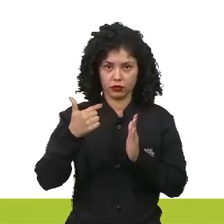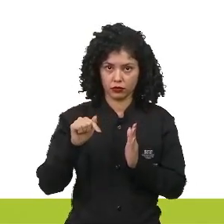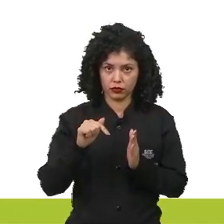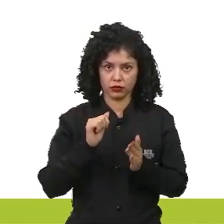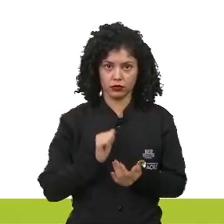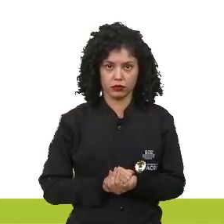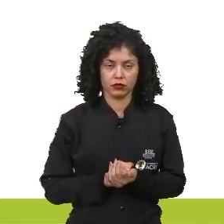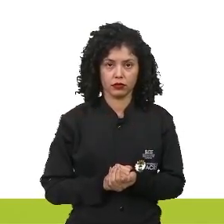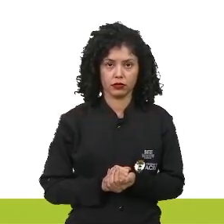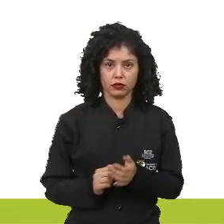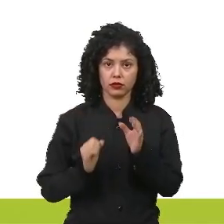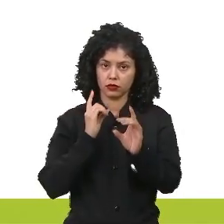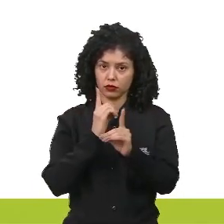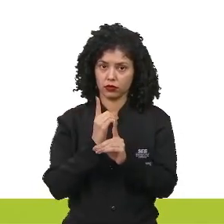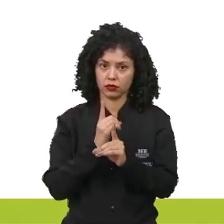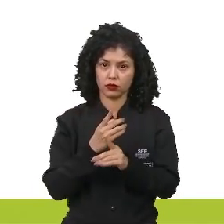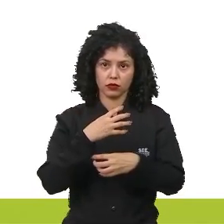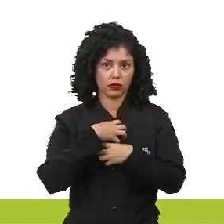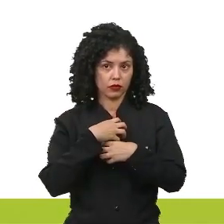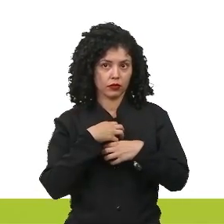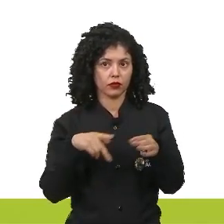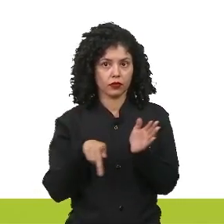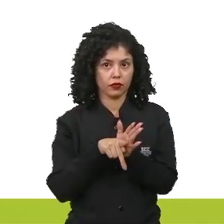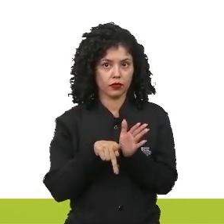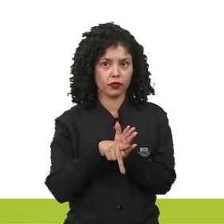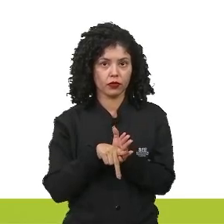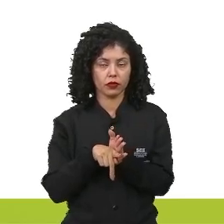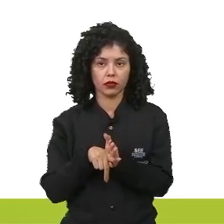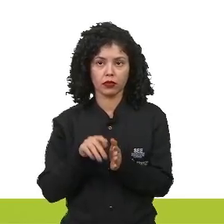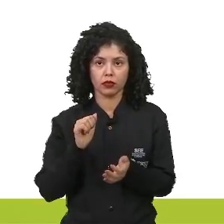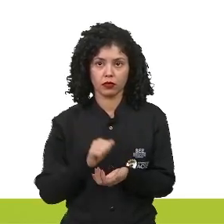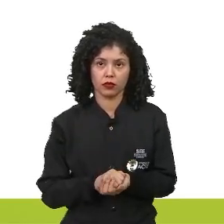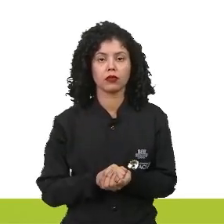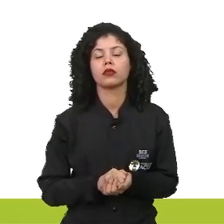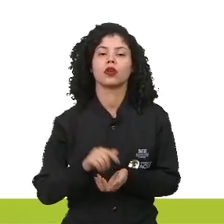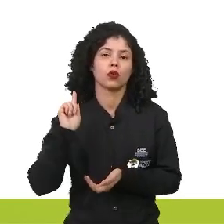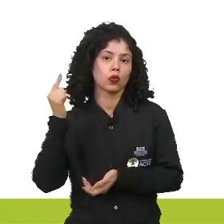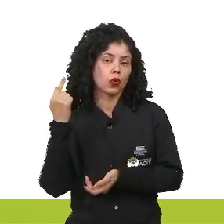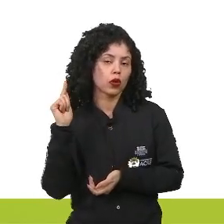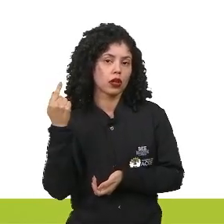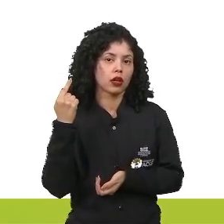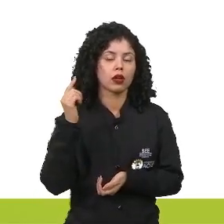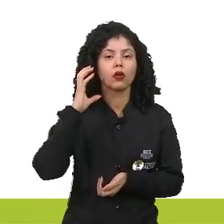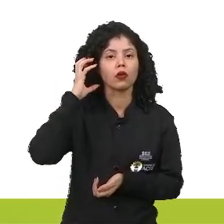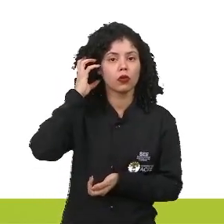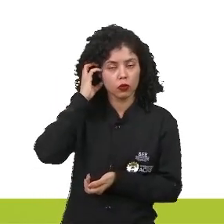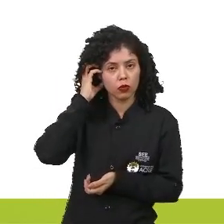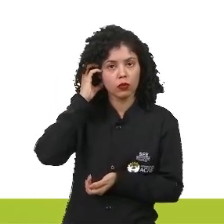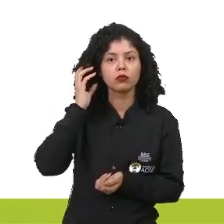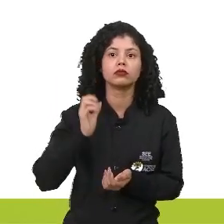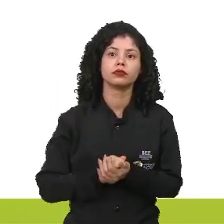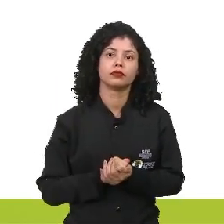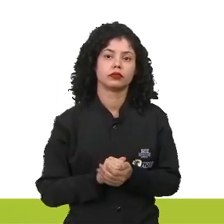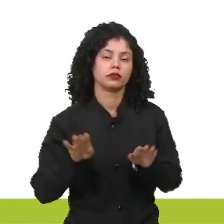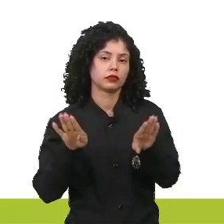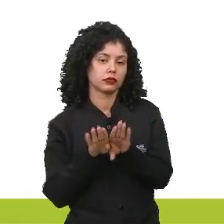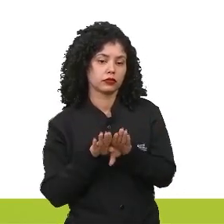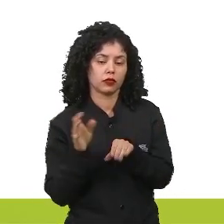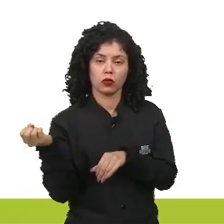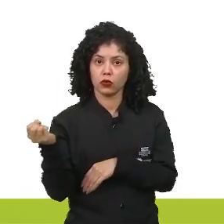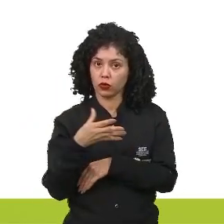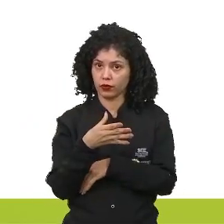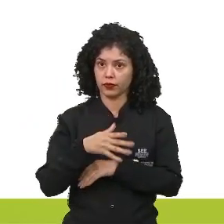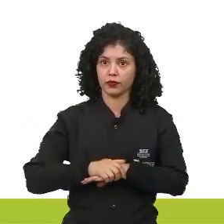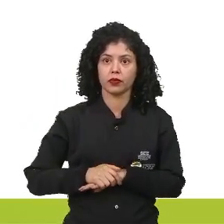começaram a encontrar minas de ouro em Minas Gerais, Goiás e Mato Grosso. Portugal viu nessa atividade uma nova fonte de